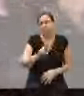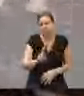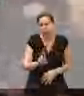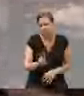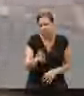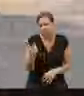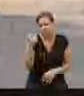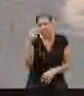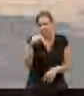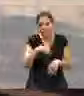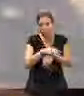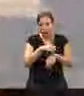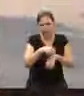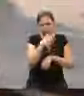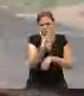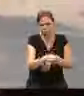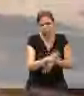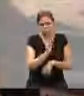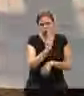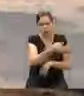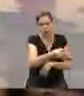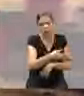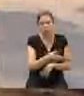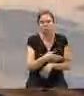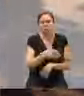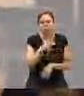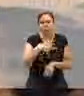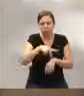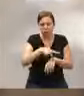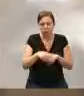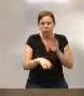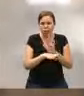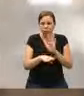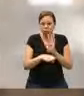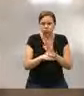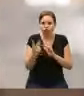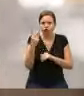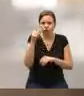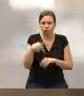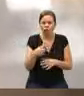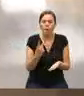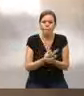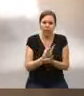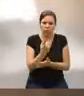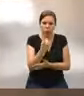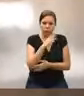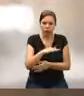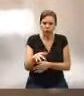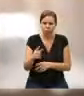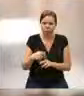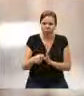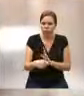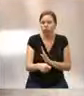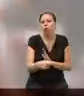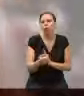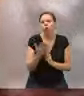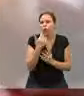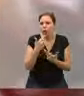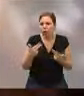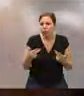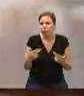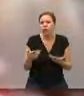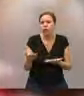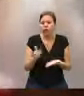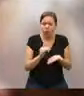valor é transferido integralmente para esses países e esse valor vai manter uma criança o mês todo alimentada. Então ela